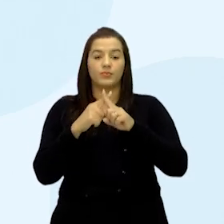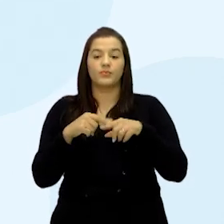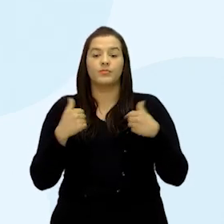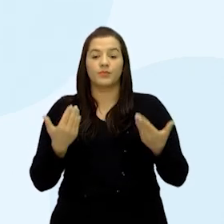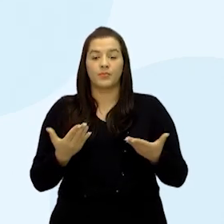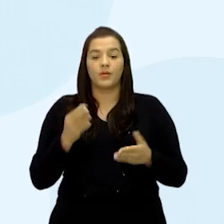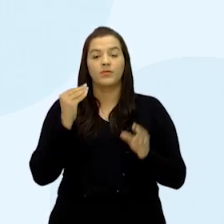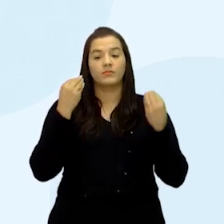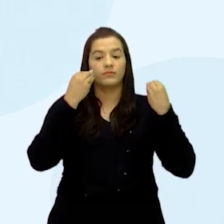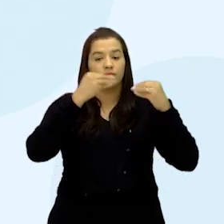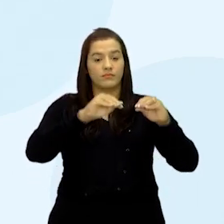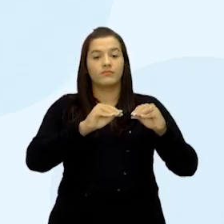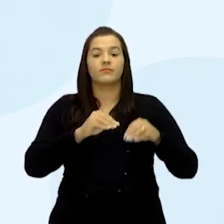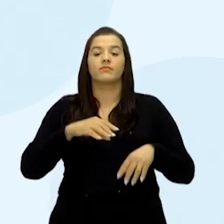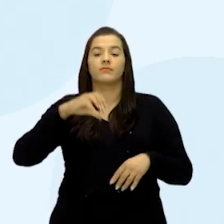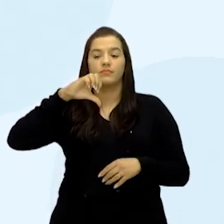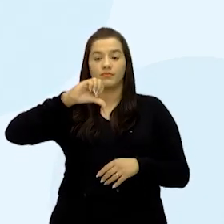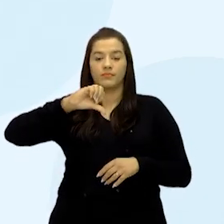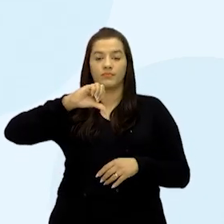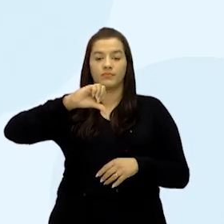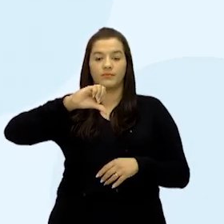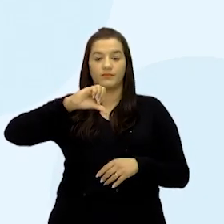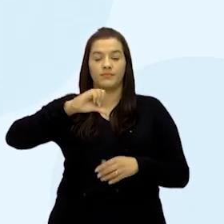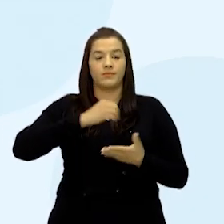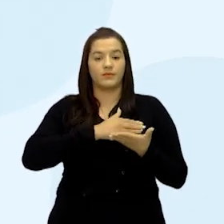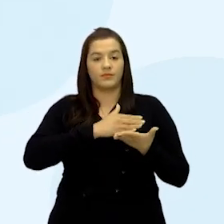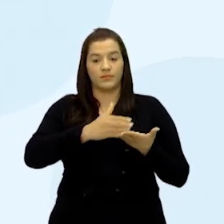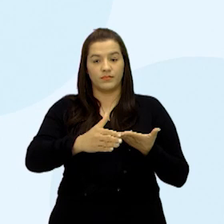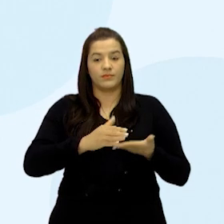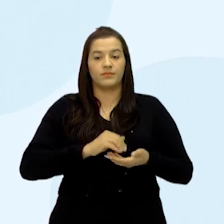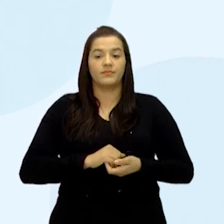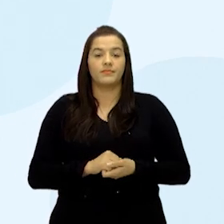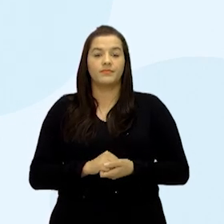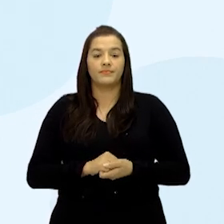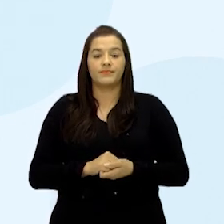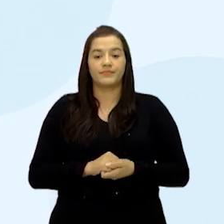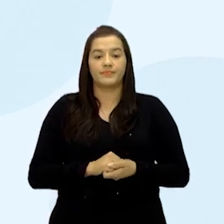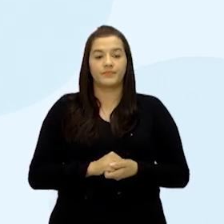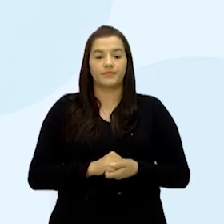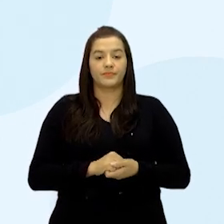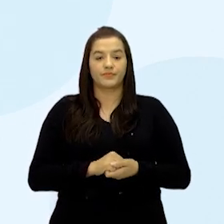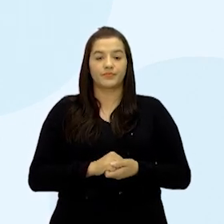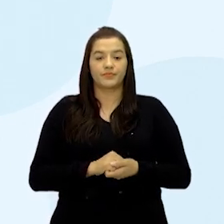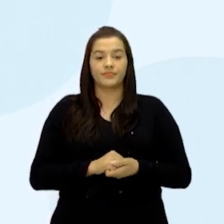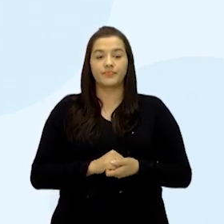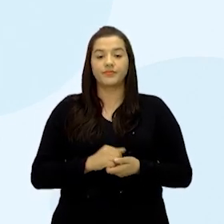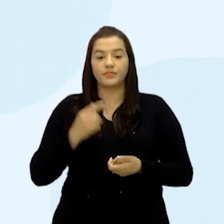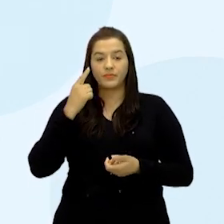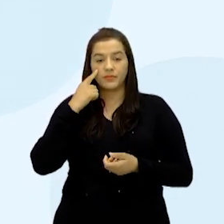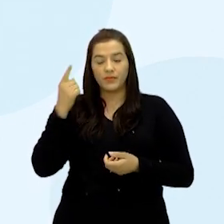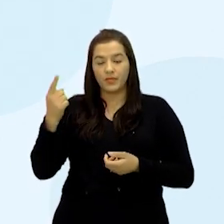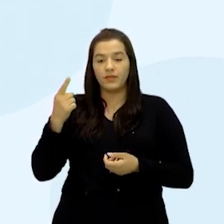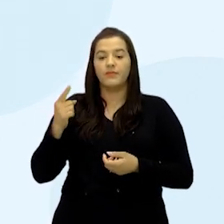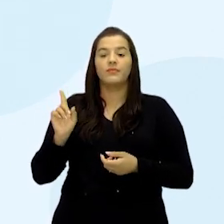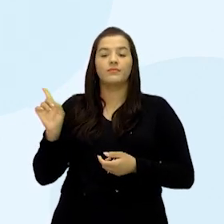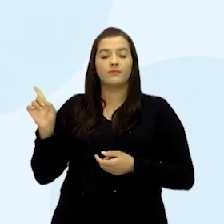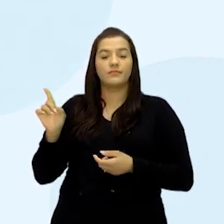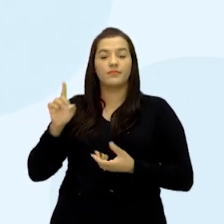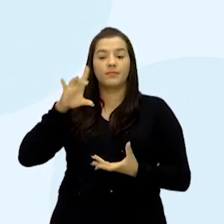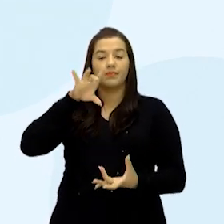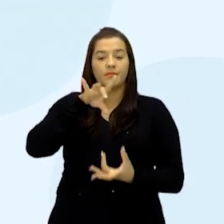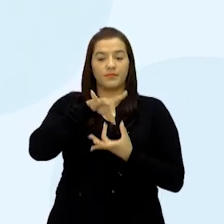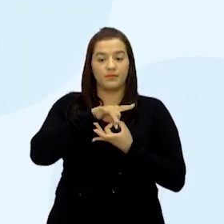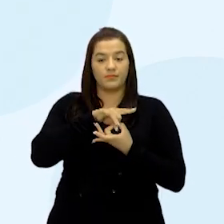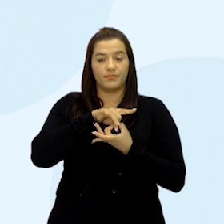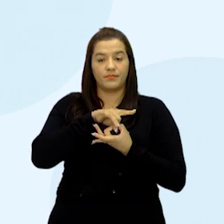Exato. Então, você já tem que fixar um termo. Então, esse é o início. Show de bola. Muito bem. Aí, ó, ele vai usar um conectivo, uma setinha para dizer qual é o